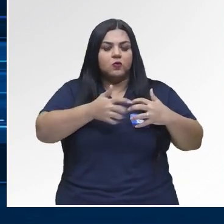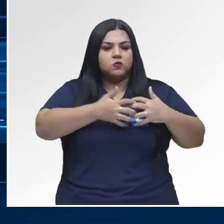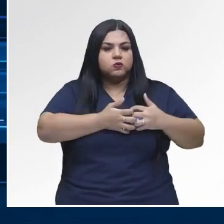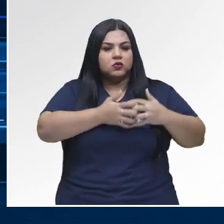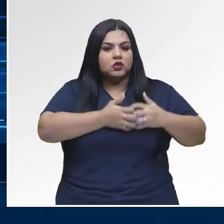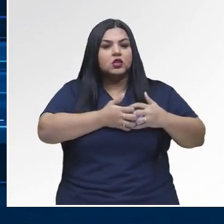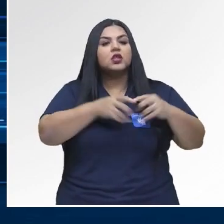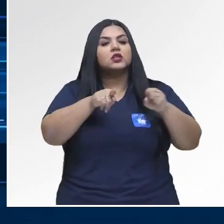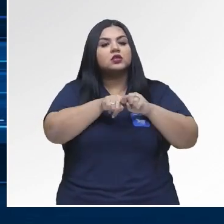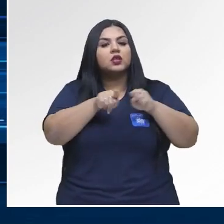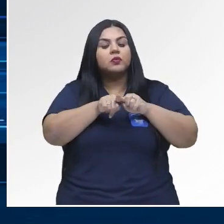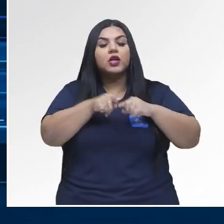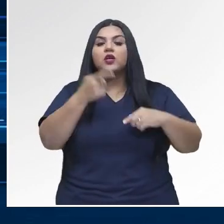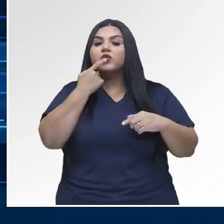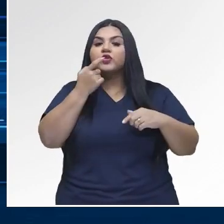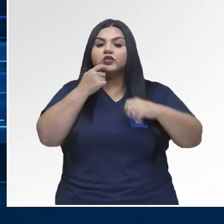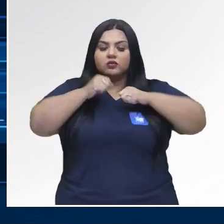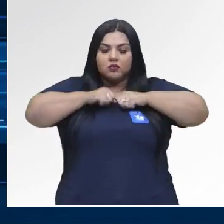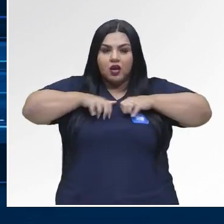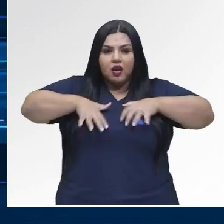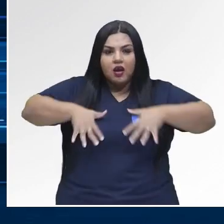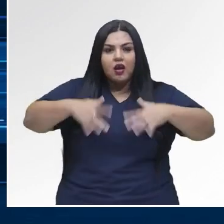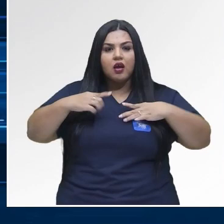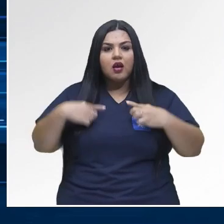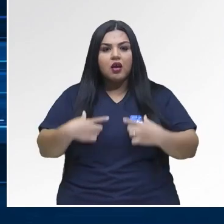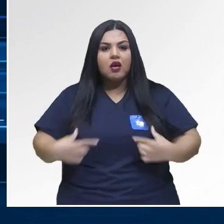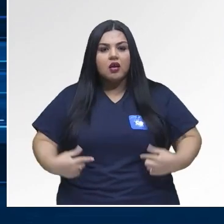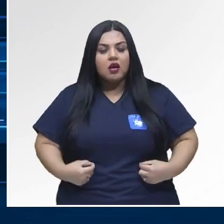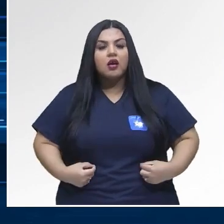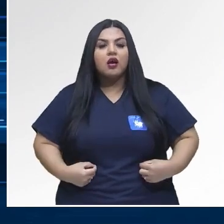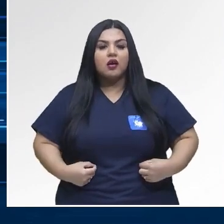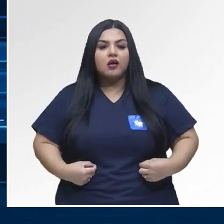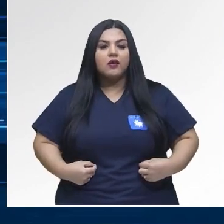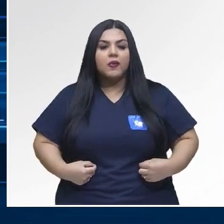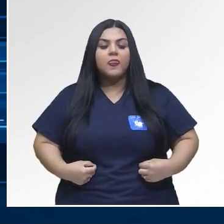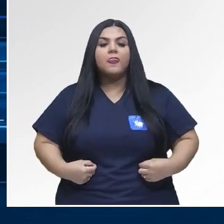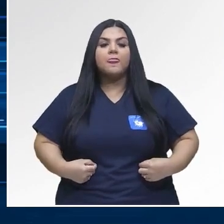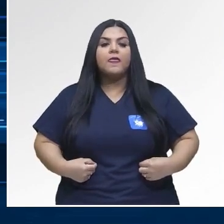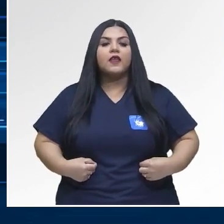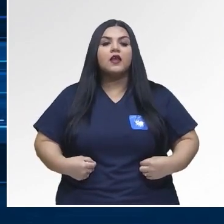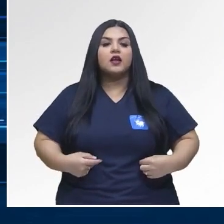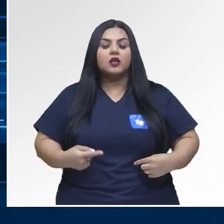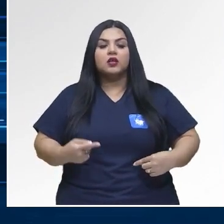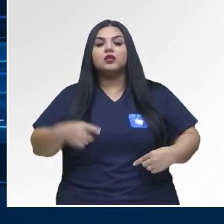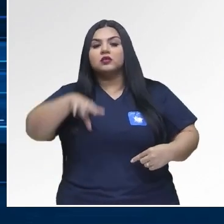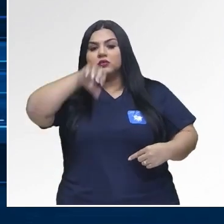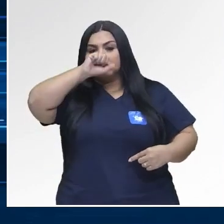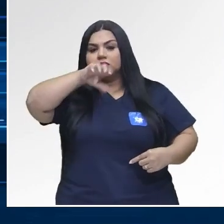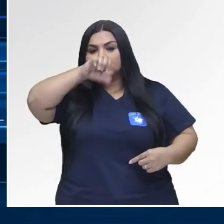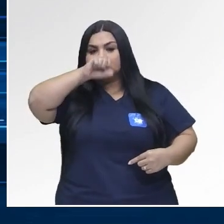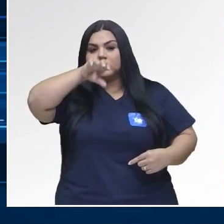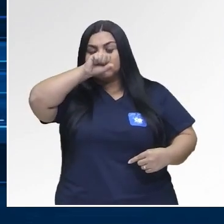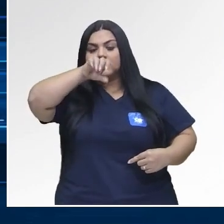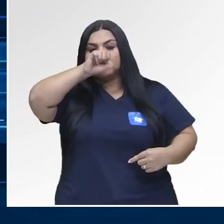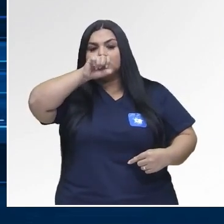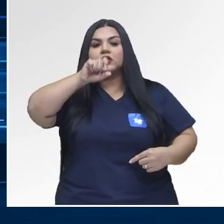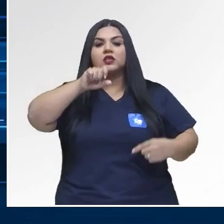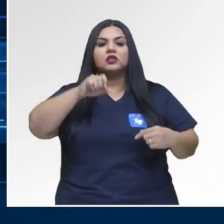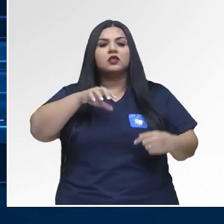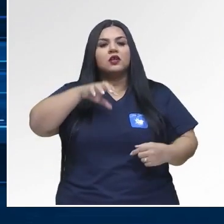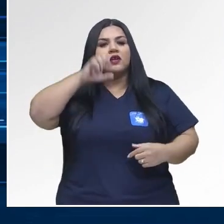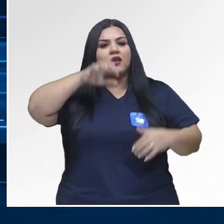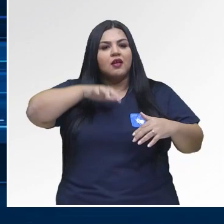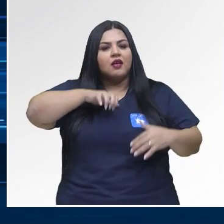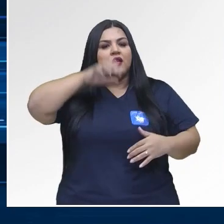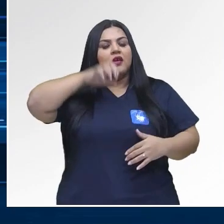aumenta a quantidade de sangue sendo enviada para os meus pulmões, e aí aumenta a frequência respiratória também. Então, eu fico ofegante